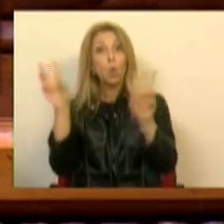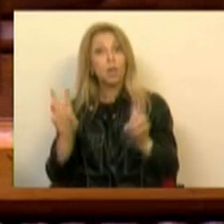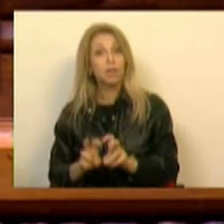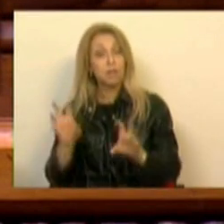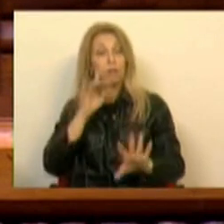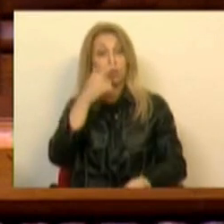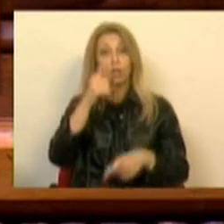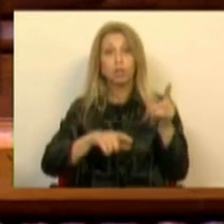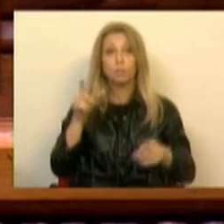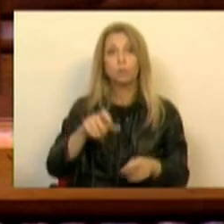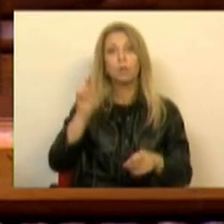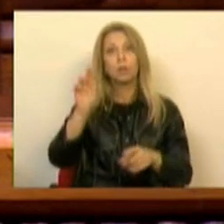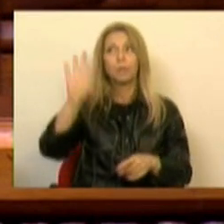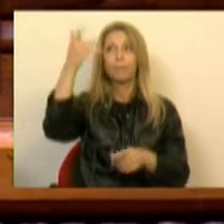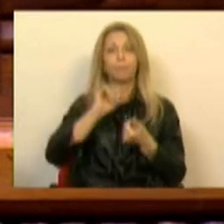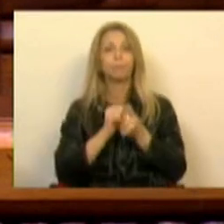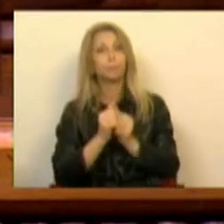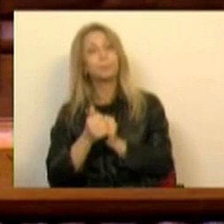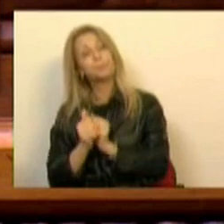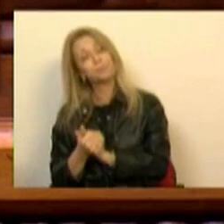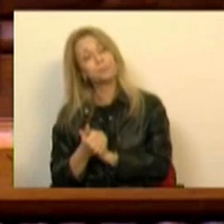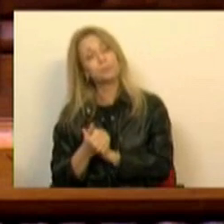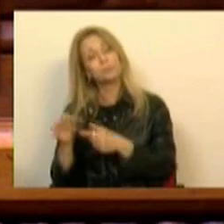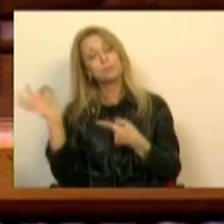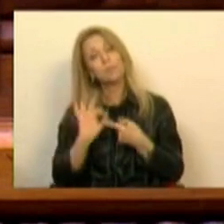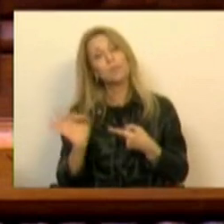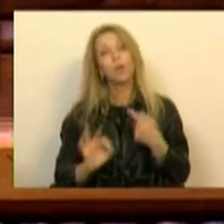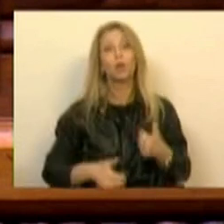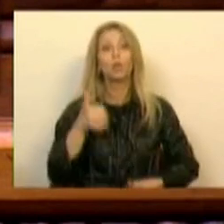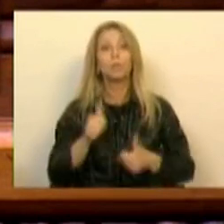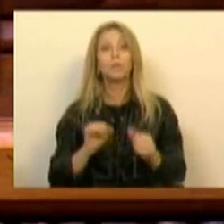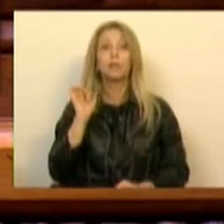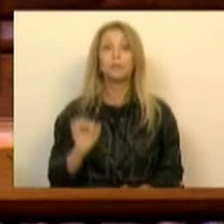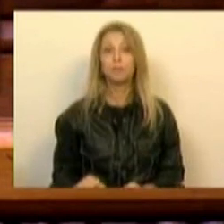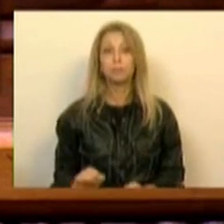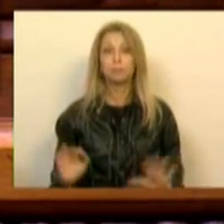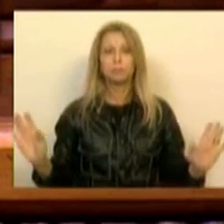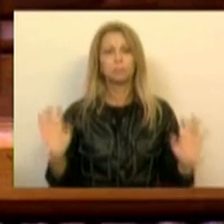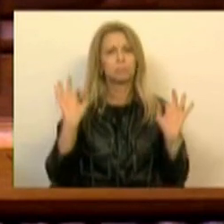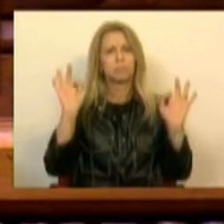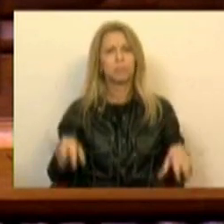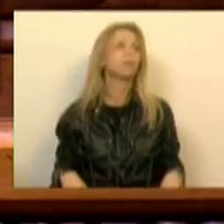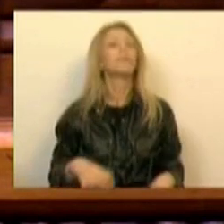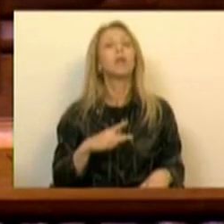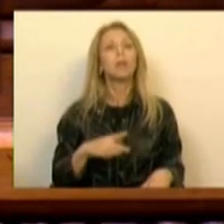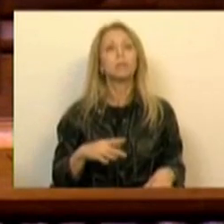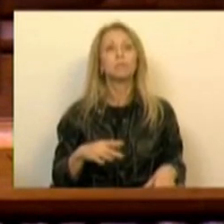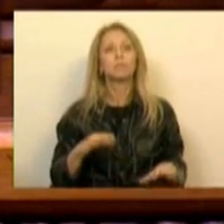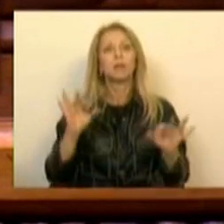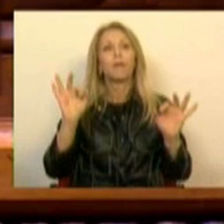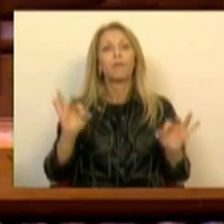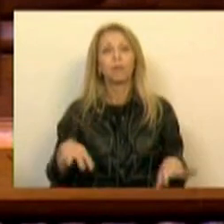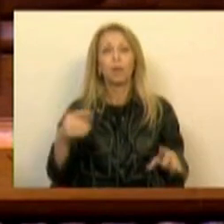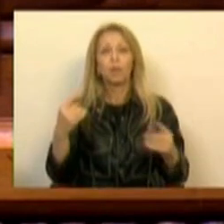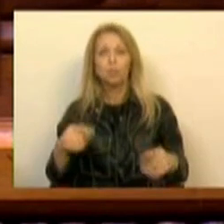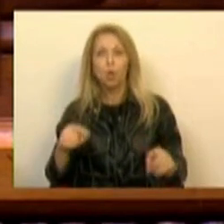pessoas e na transição climática, os seus fatores de competitividade, abandonando aquela corrida para o fundo